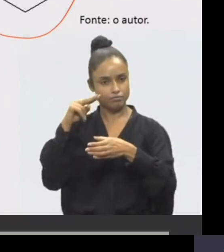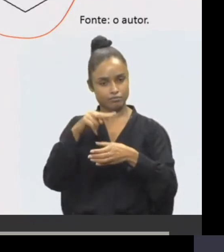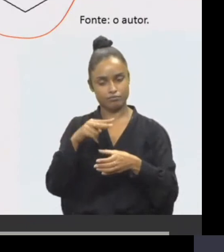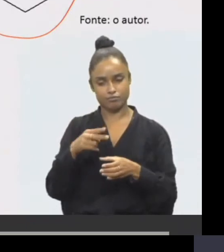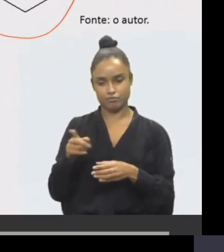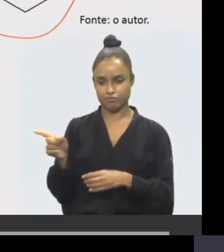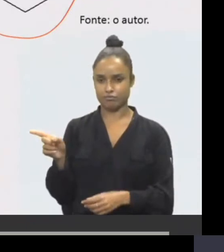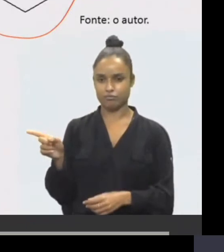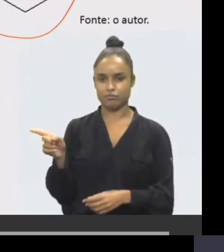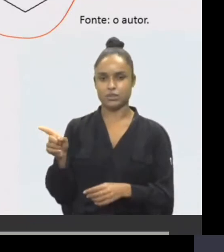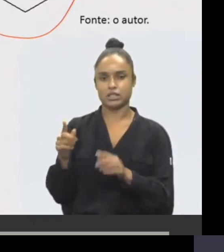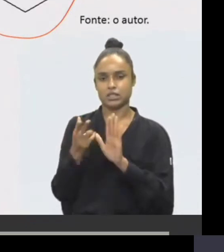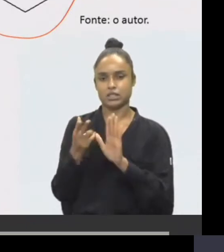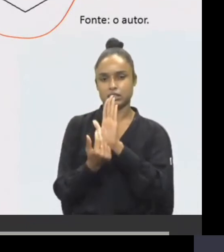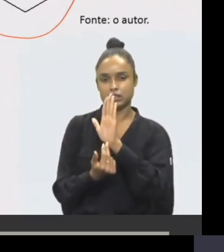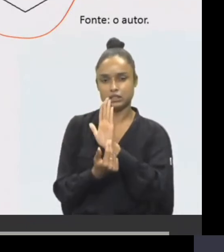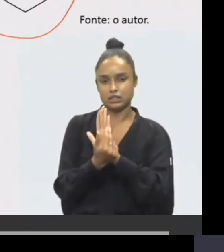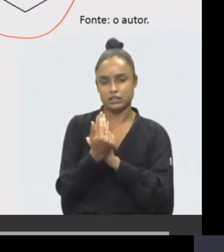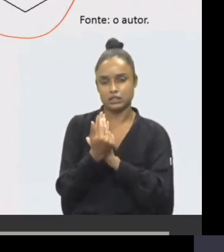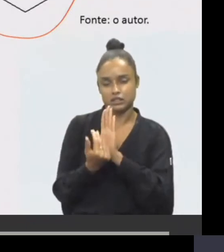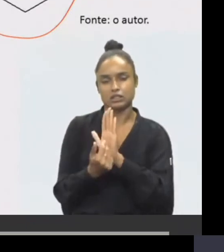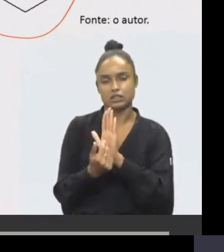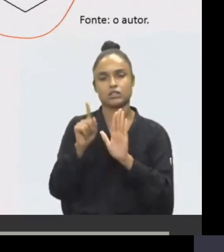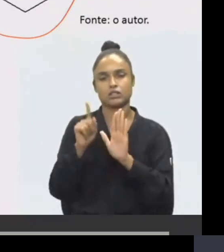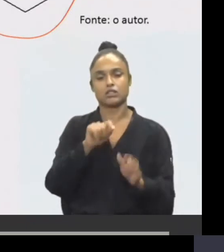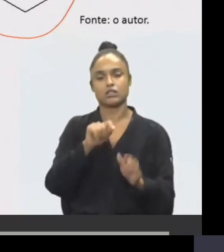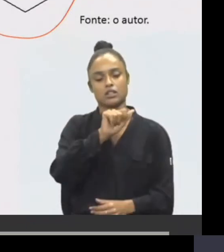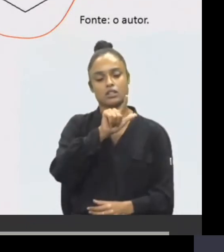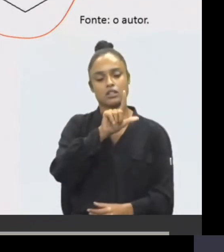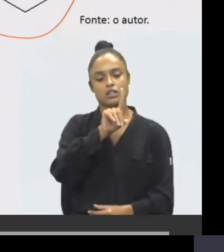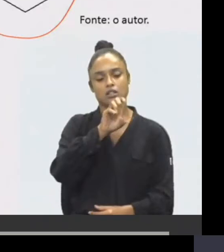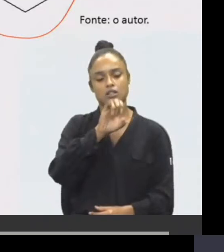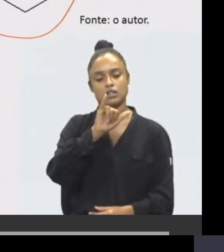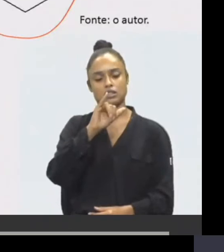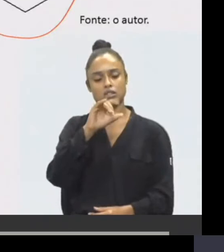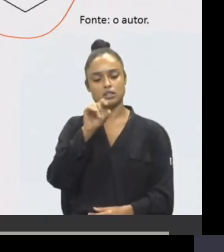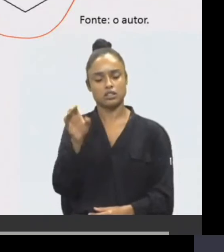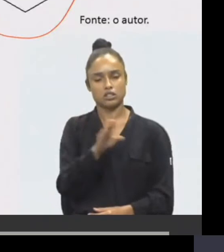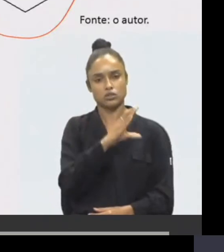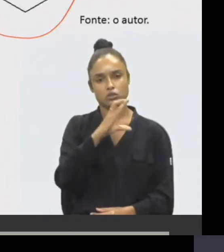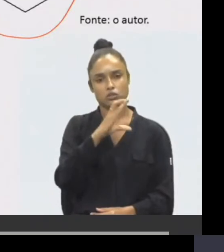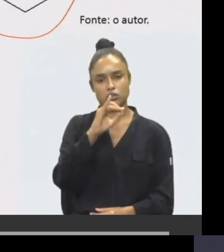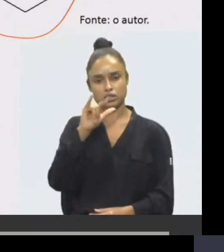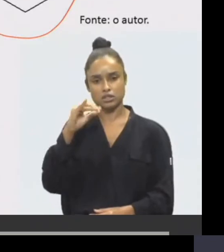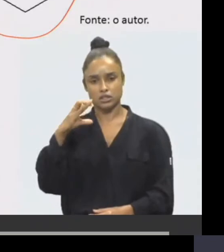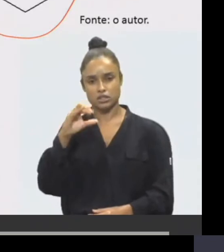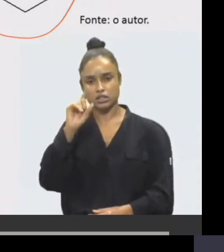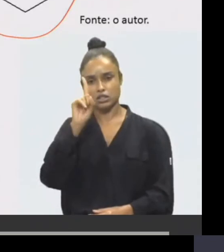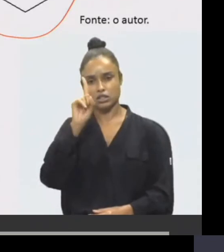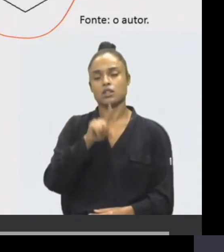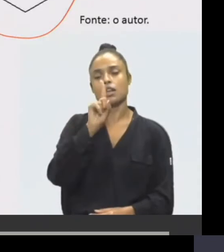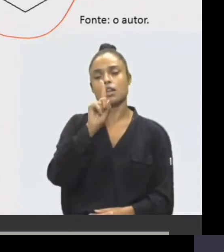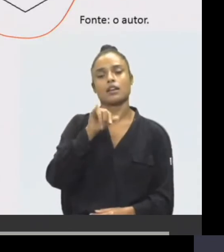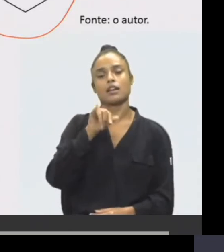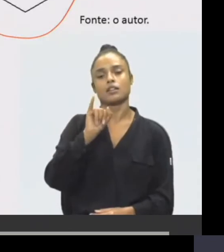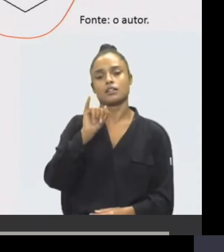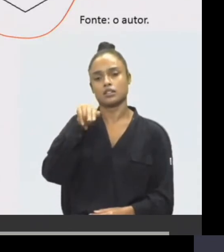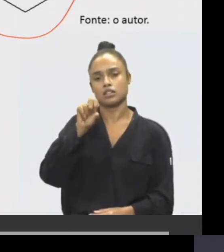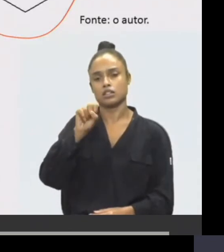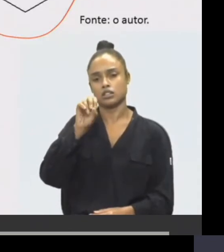cíclicos, se for uma cetona cíclica ou um aldeído cíclico, eles vão estar formando esses compostos que são insolúveis